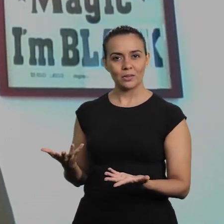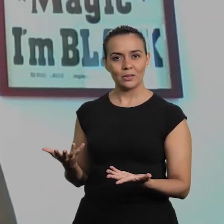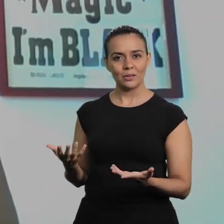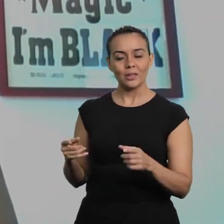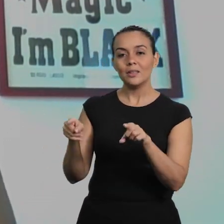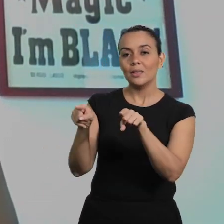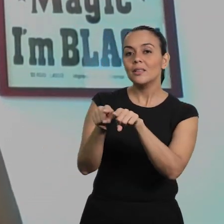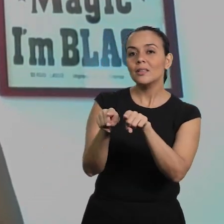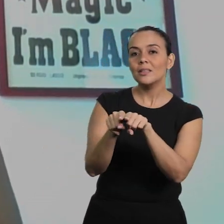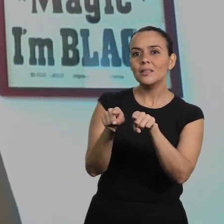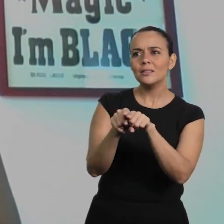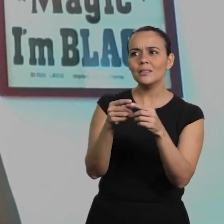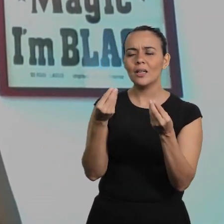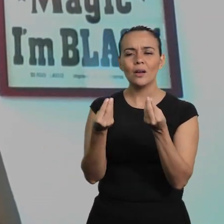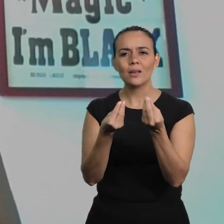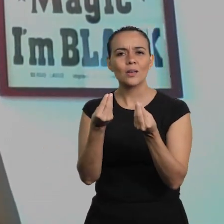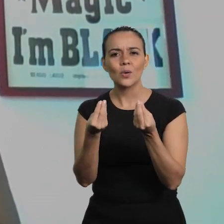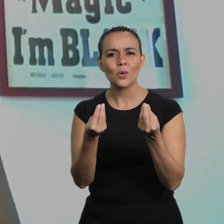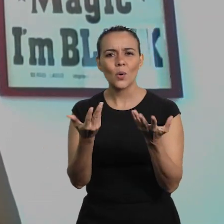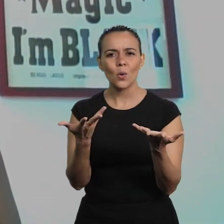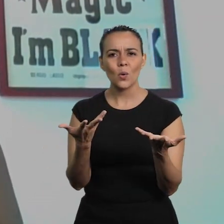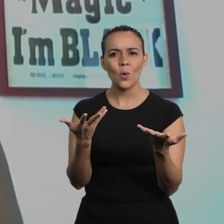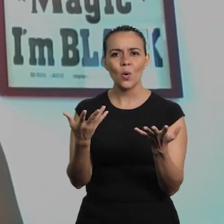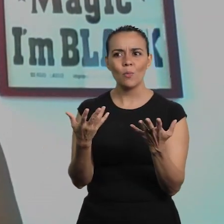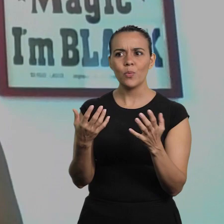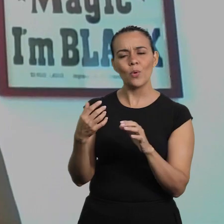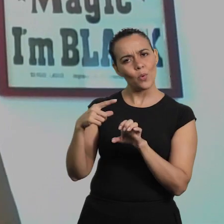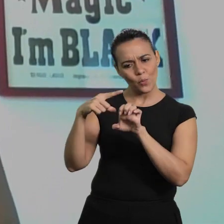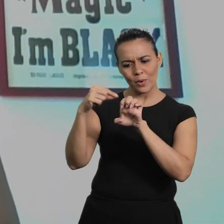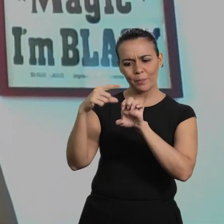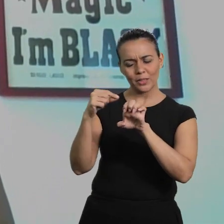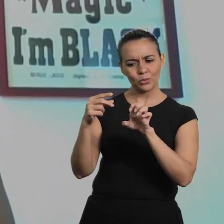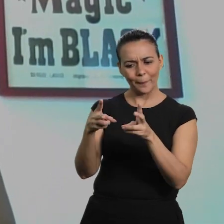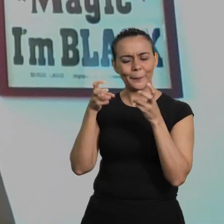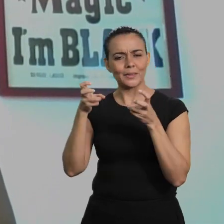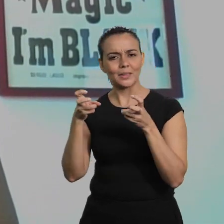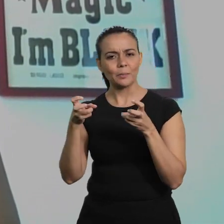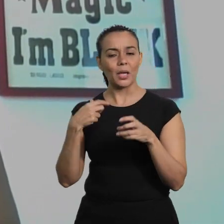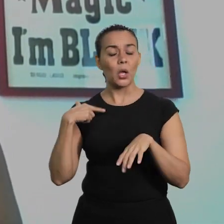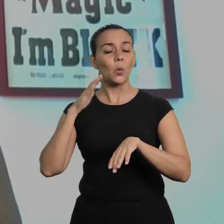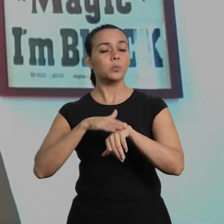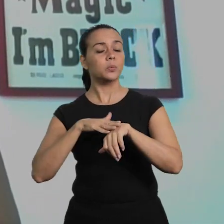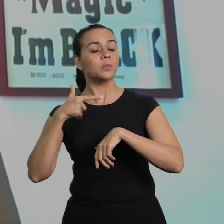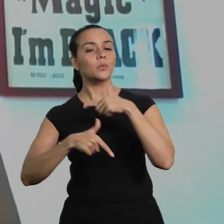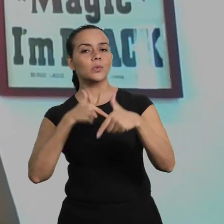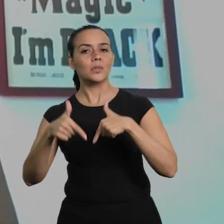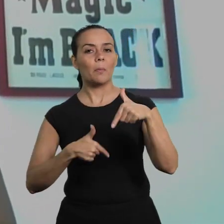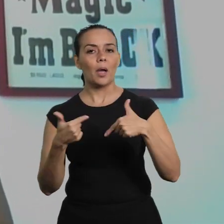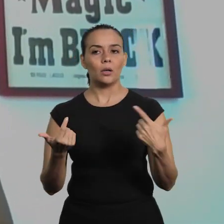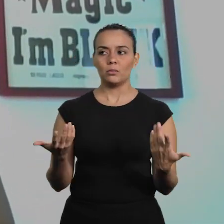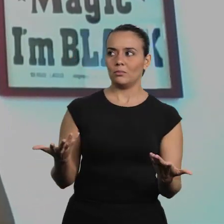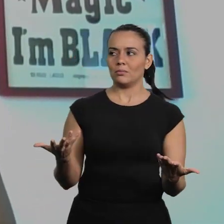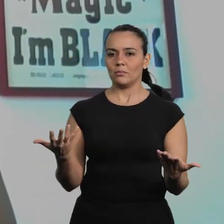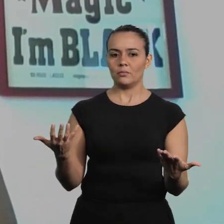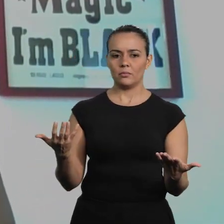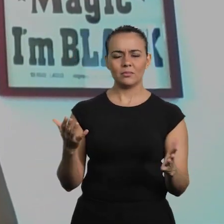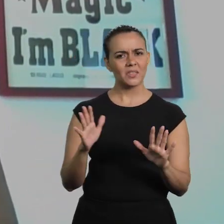questões mais subjetivas do empreendedor negro se reconhecer como empreendedor, né? Ah, mas eu estou aqui,